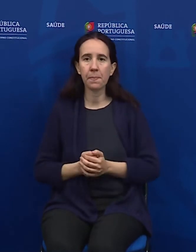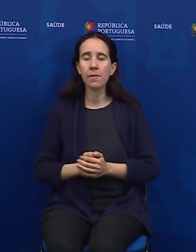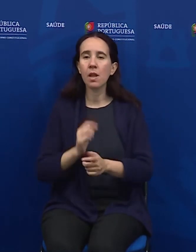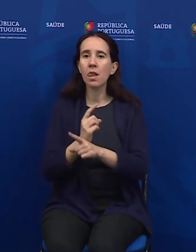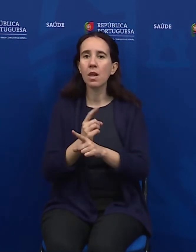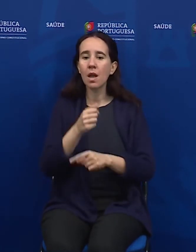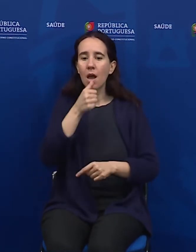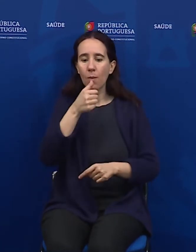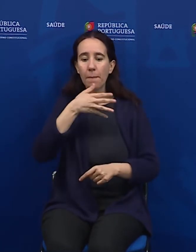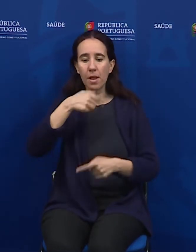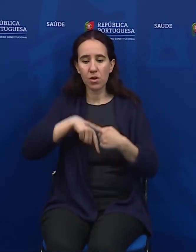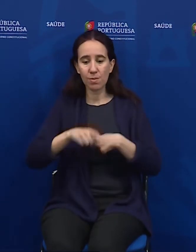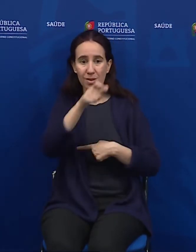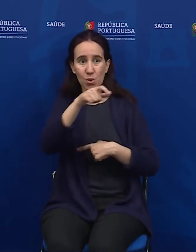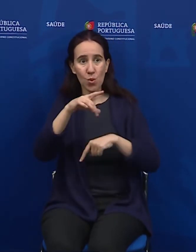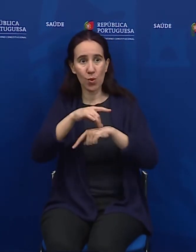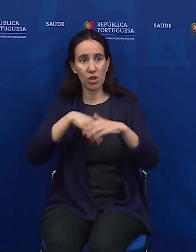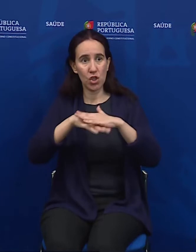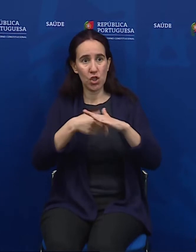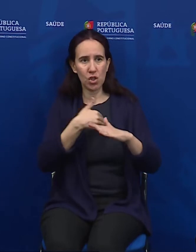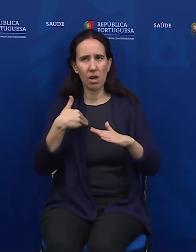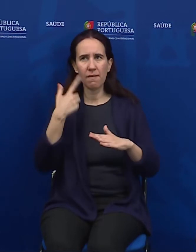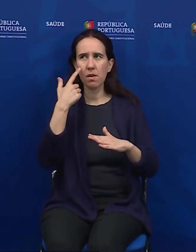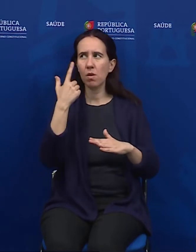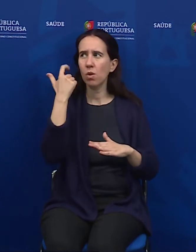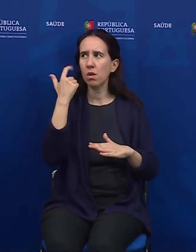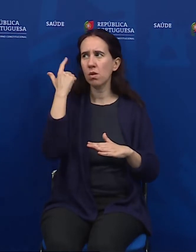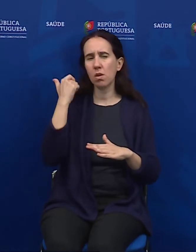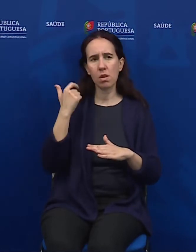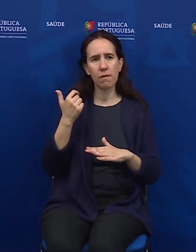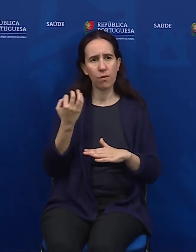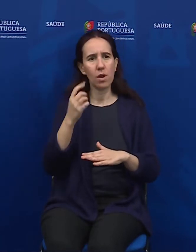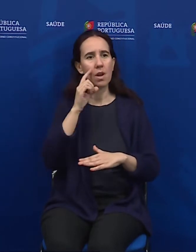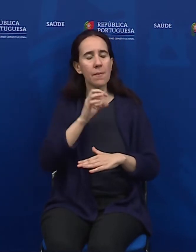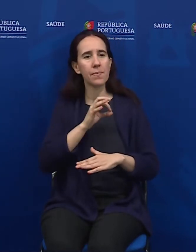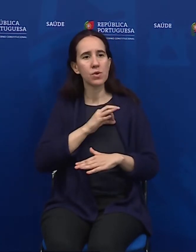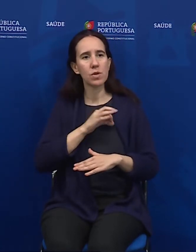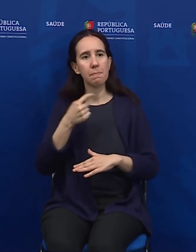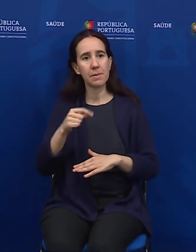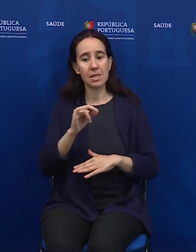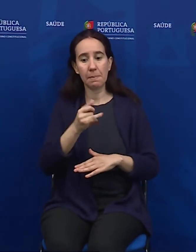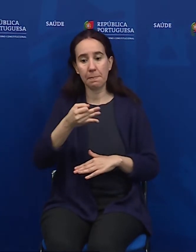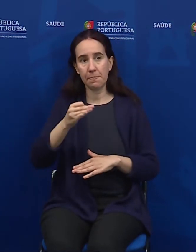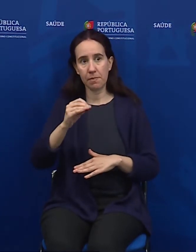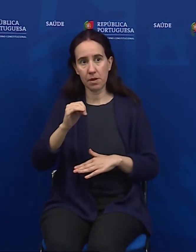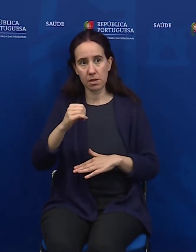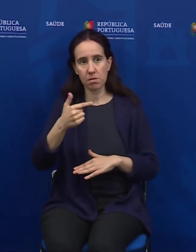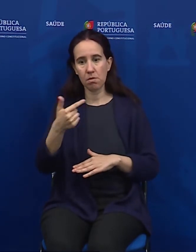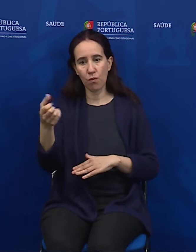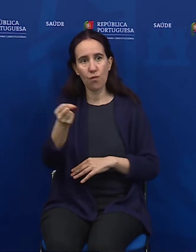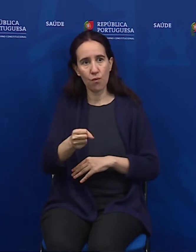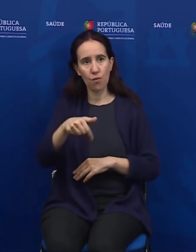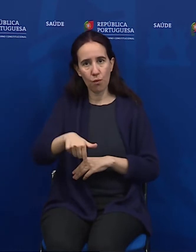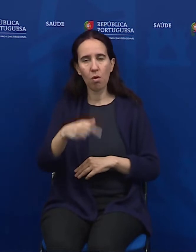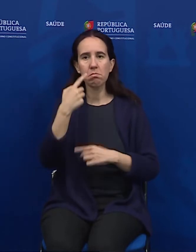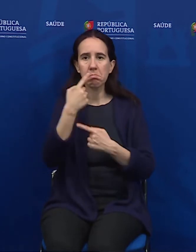ao plasma convalescente, tivemos anteontem, a Sra. Presidente do IPST, que depositou, de facto, uma